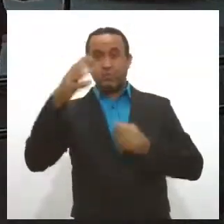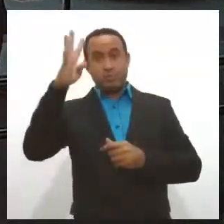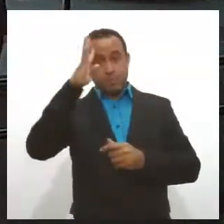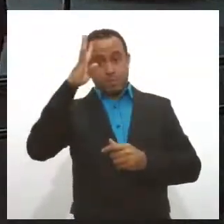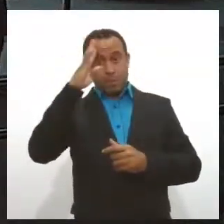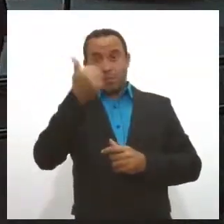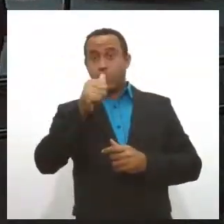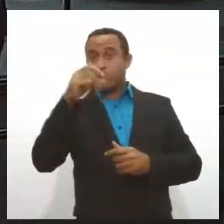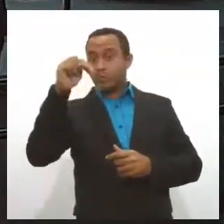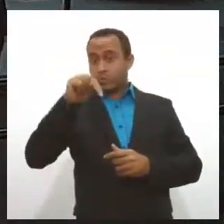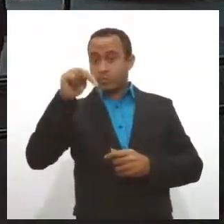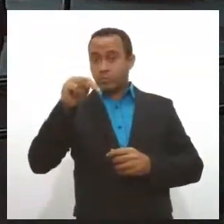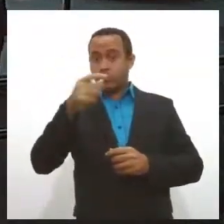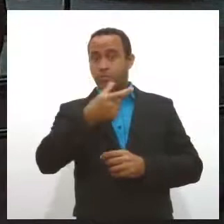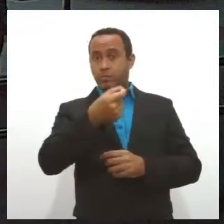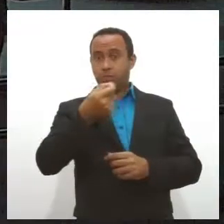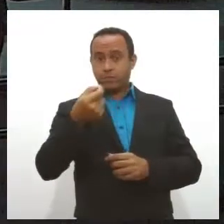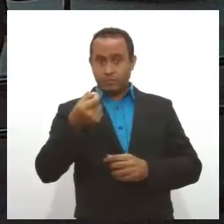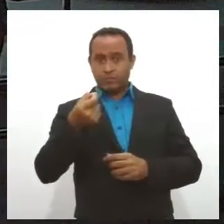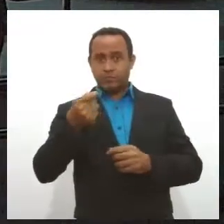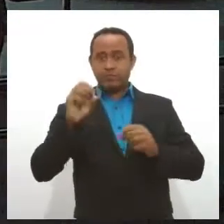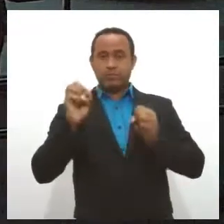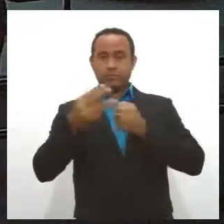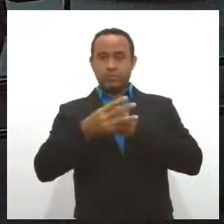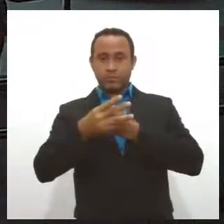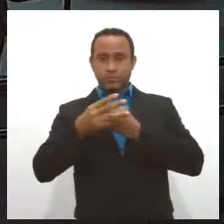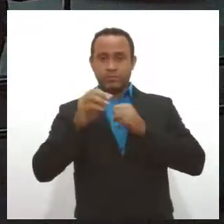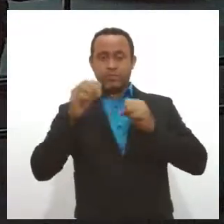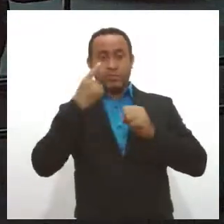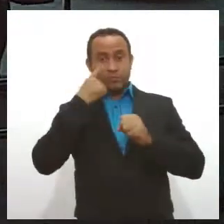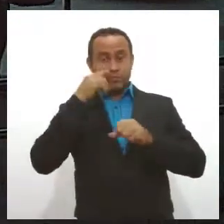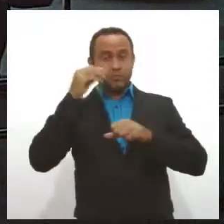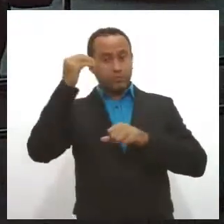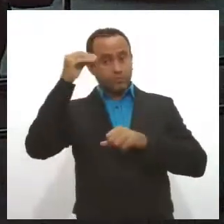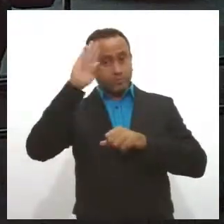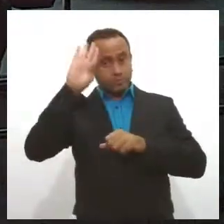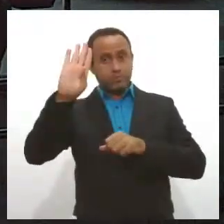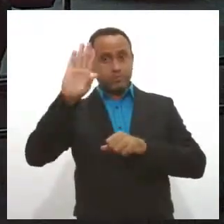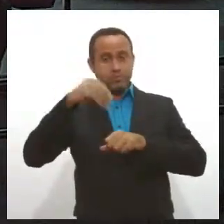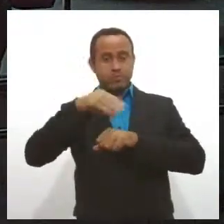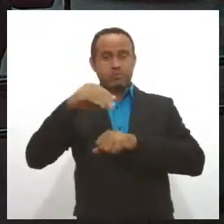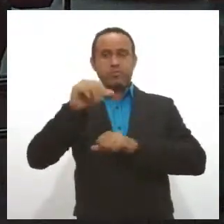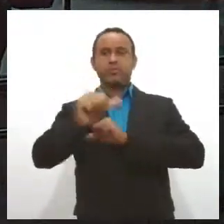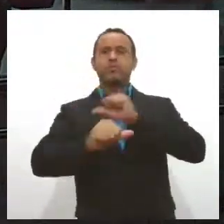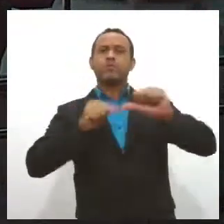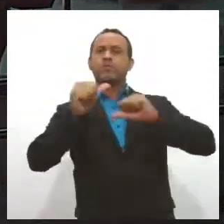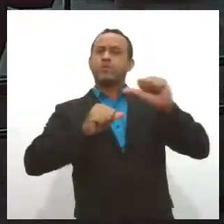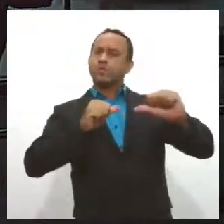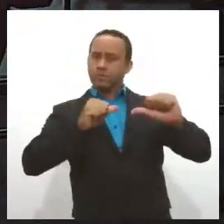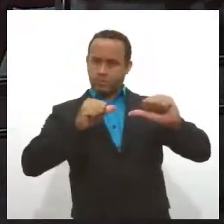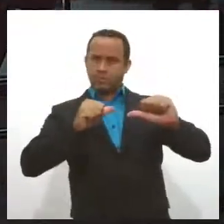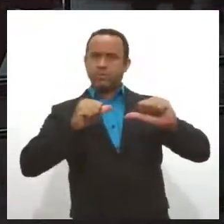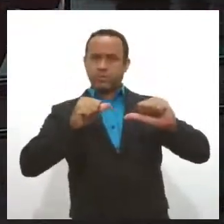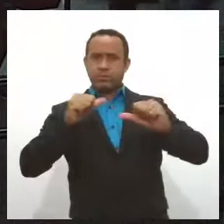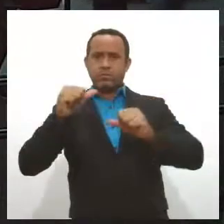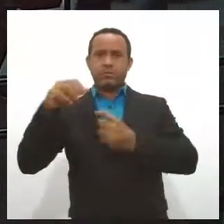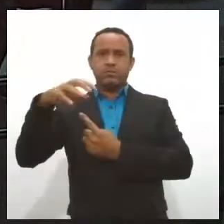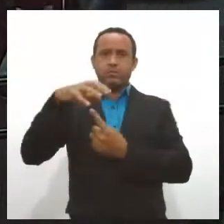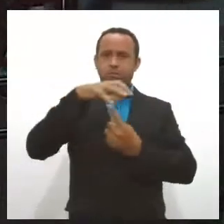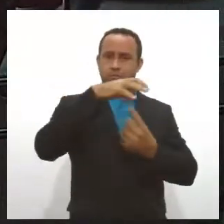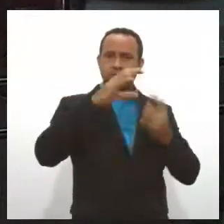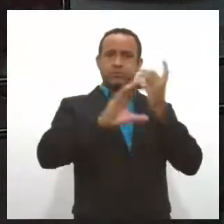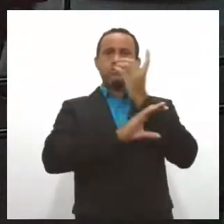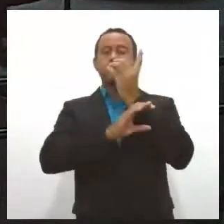11 de novembro de 2020. O Alésio Notícias está no ar. Confira agora os destaques. Mudança no funcionamento de feiras e mercado central devido